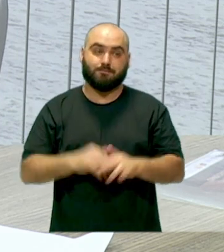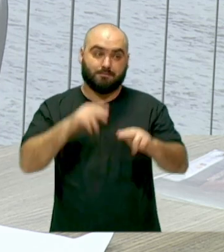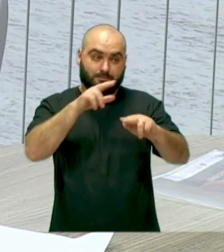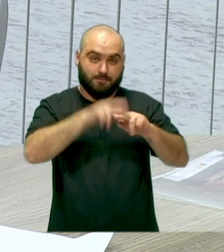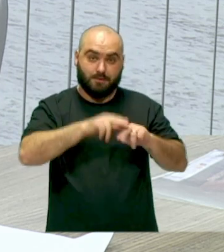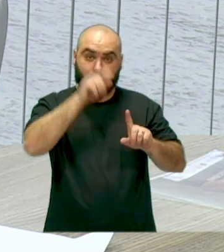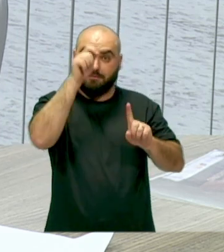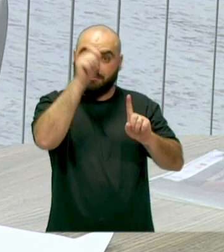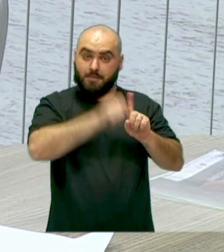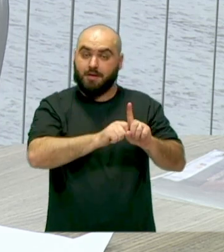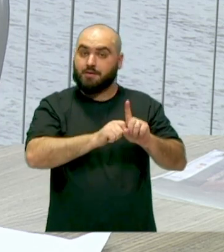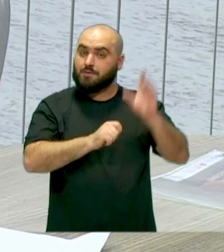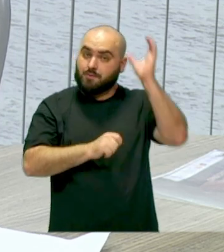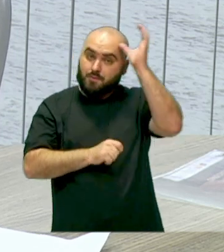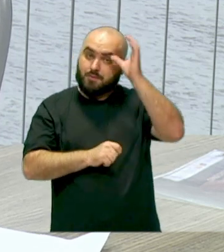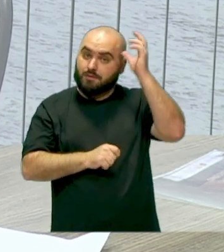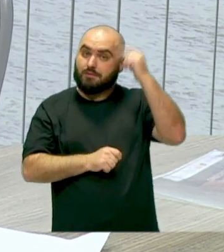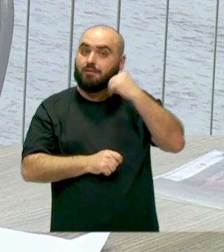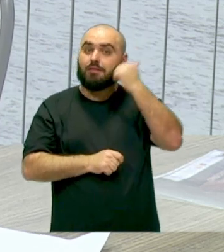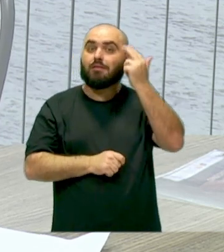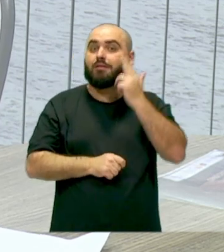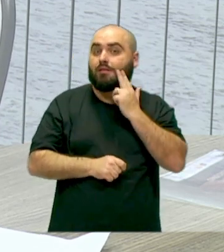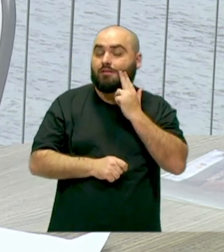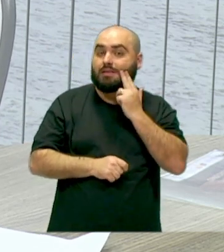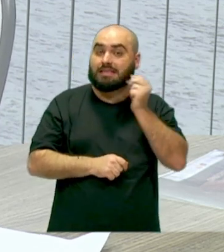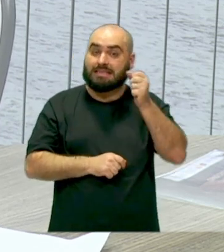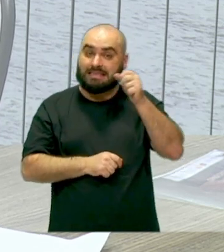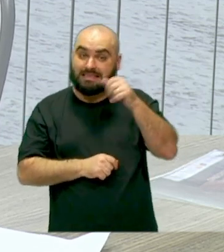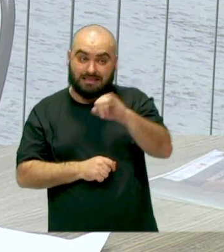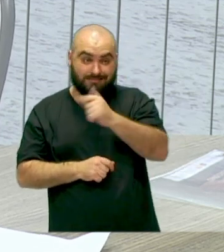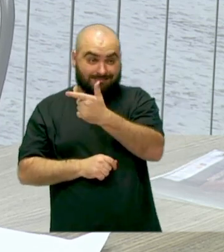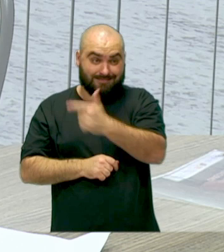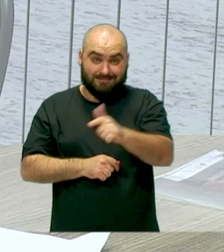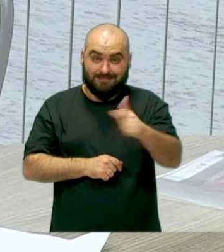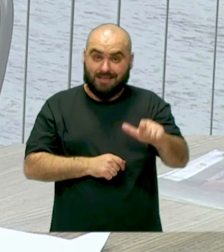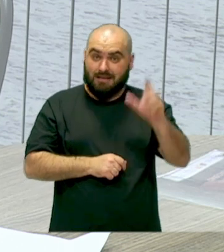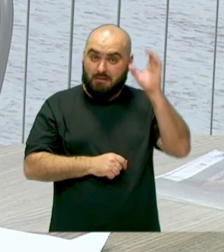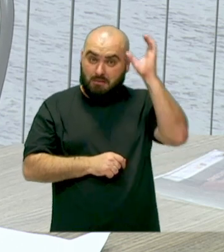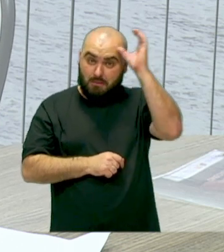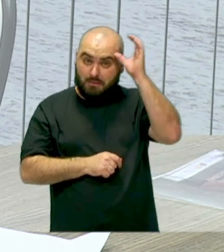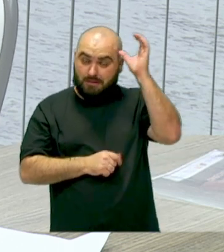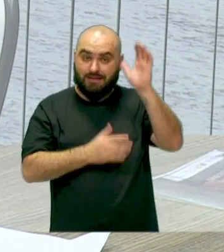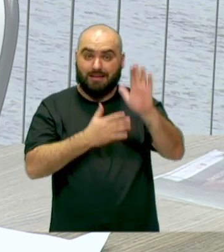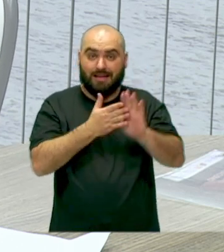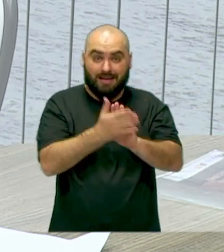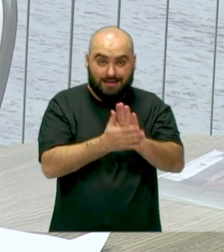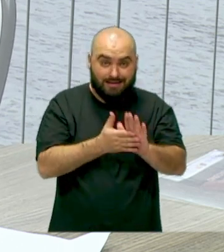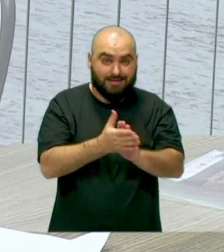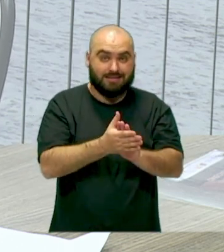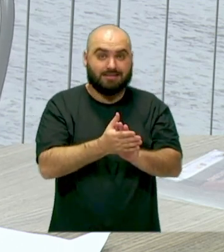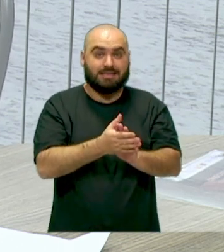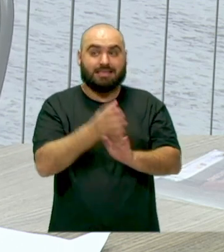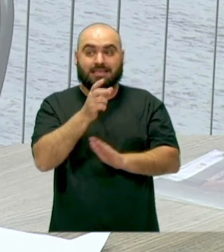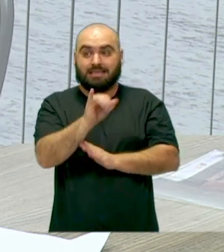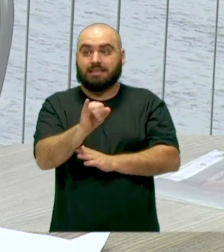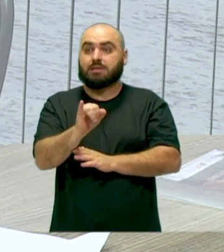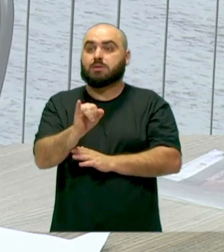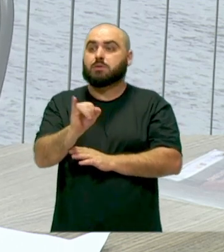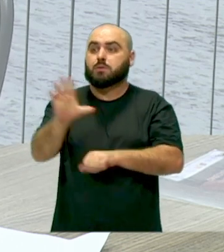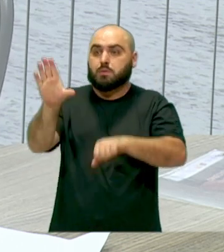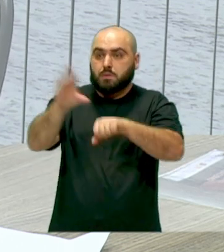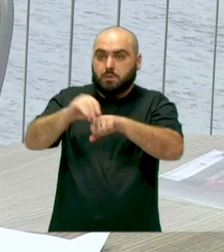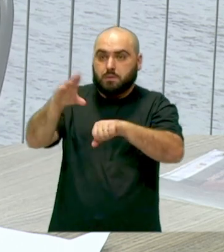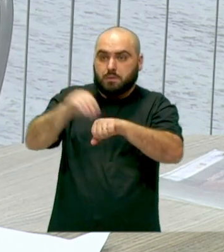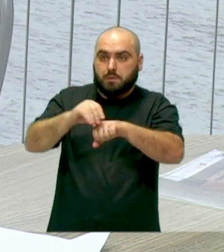consciência negra. Porque se não houver essa consciência, se não houver esse